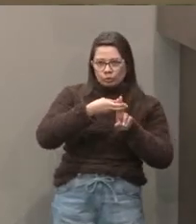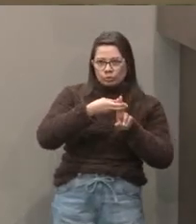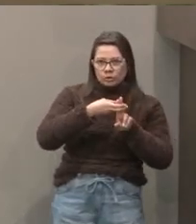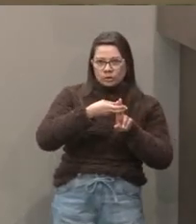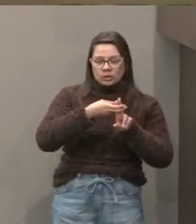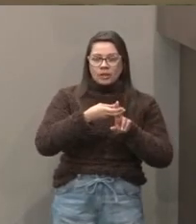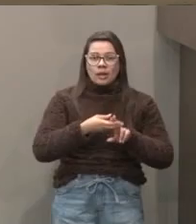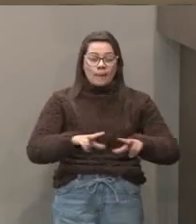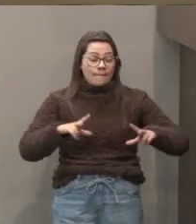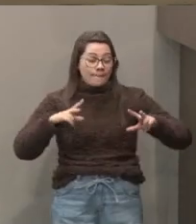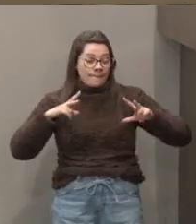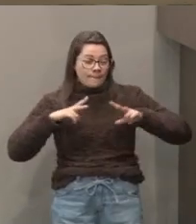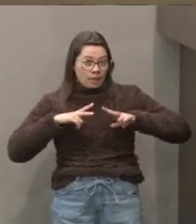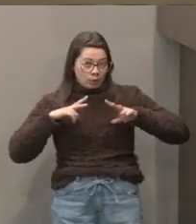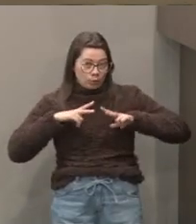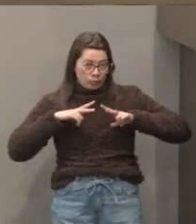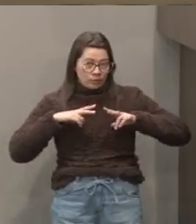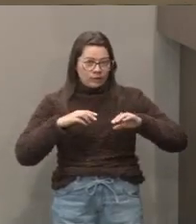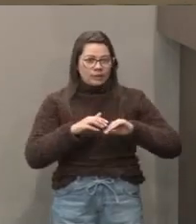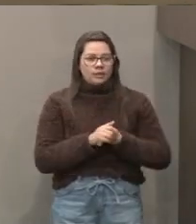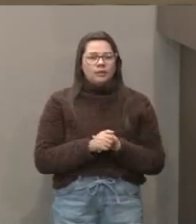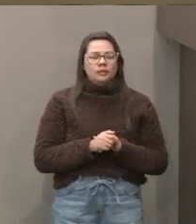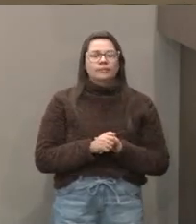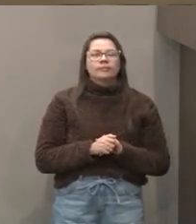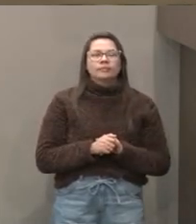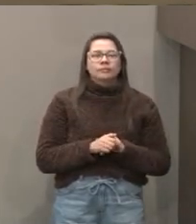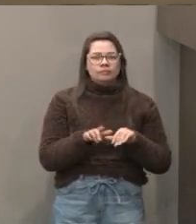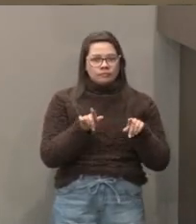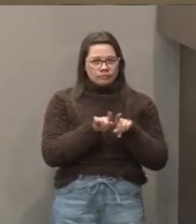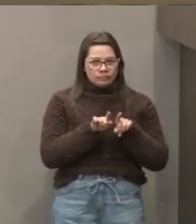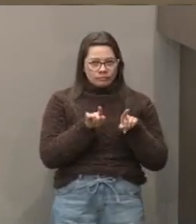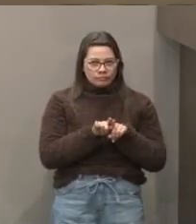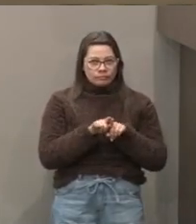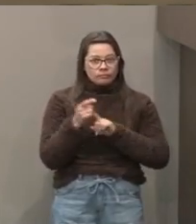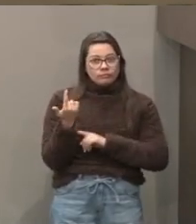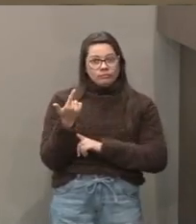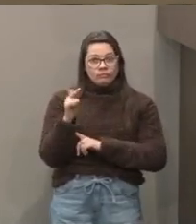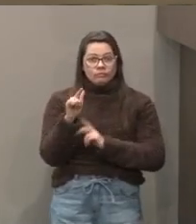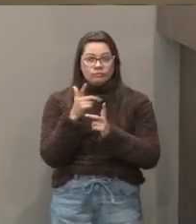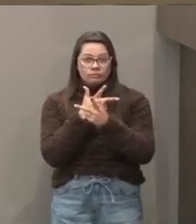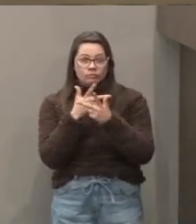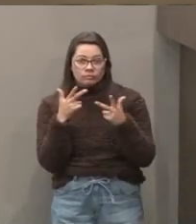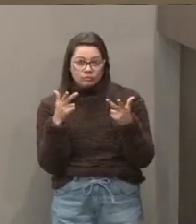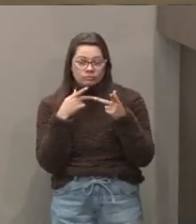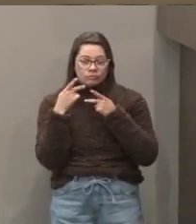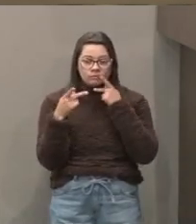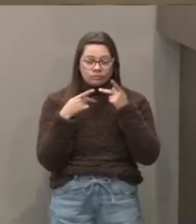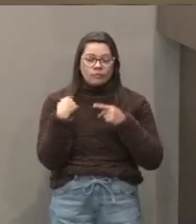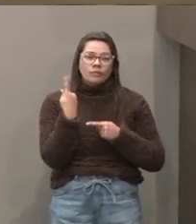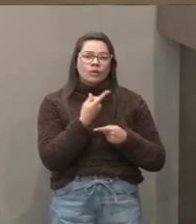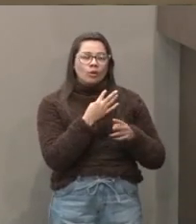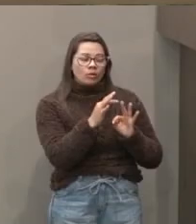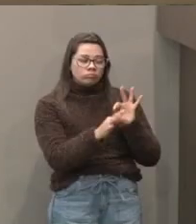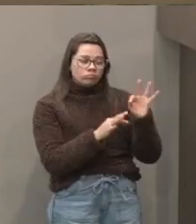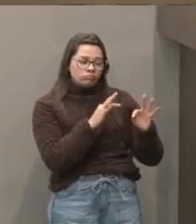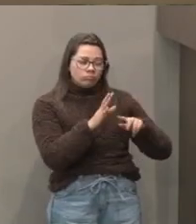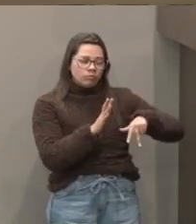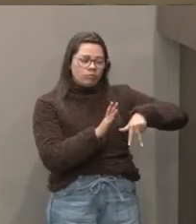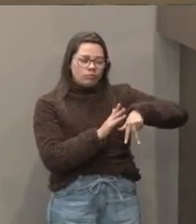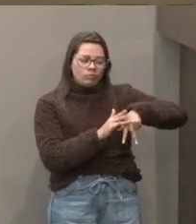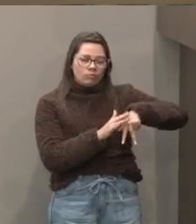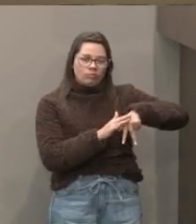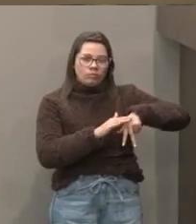de planos de saúde privados. Em outras palavras, nós tratamos